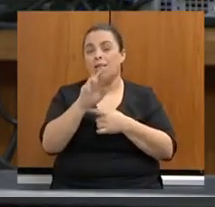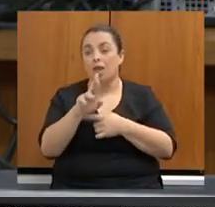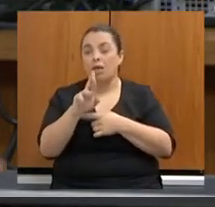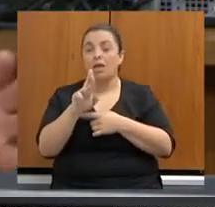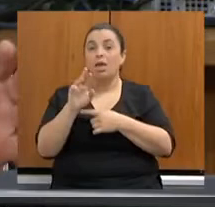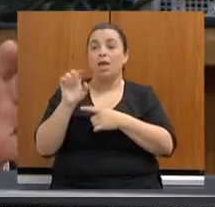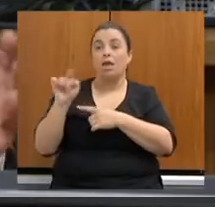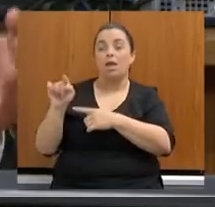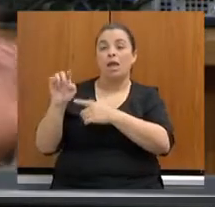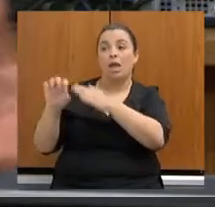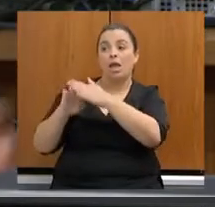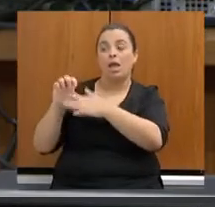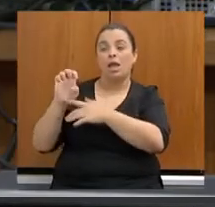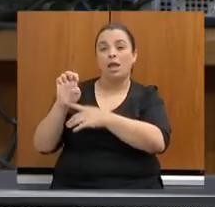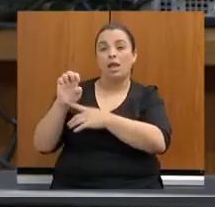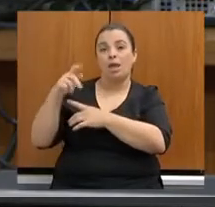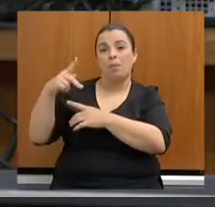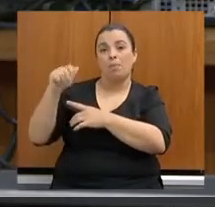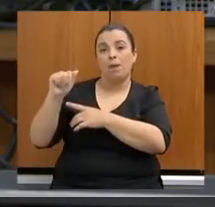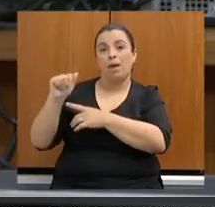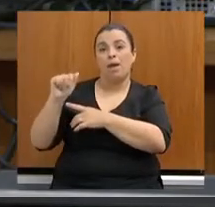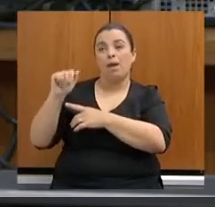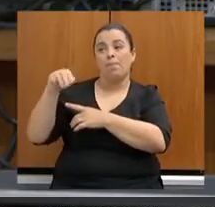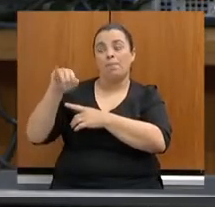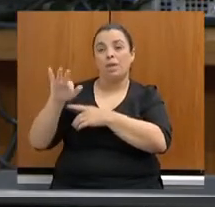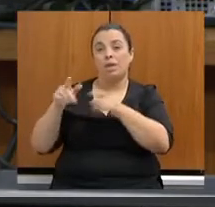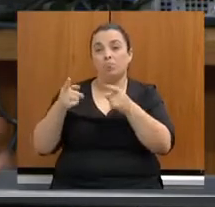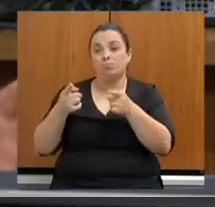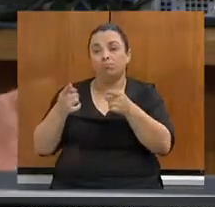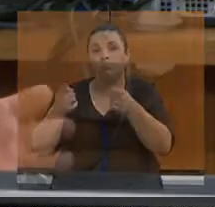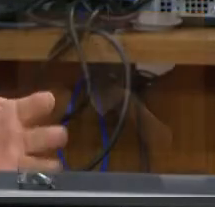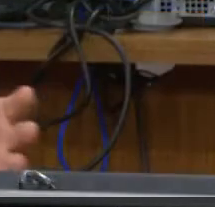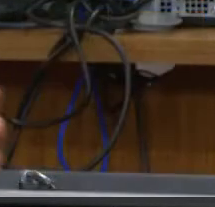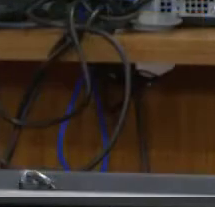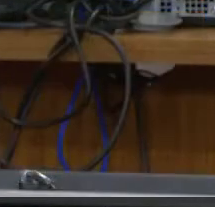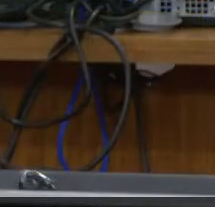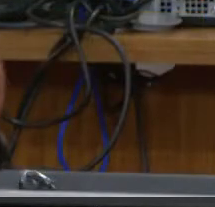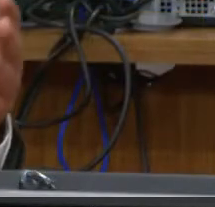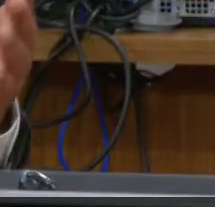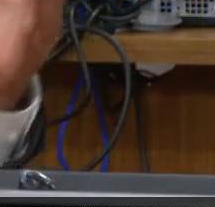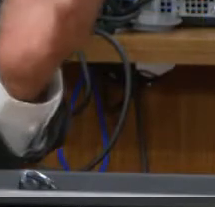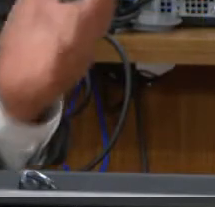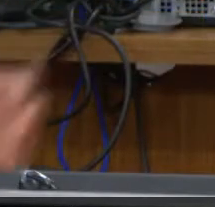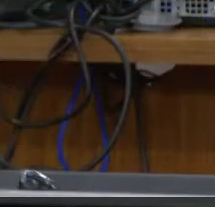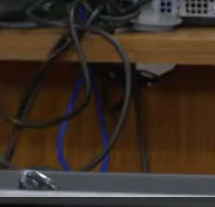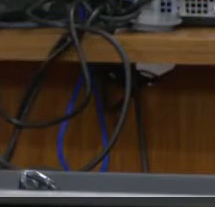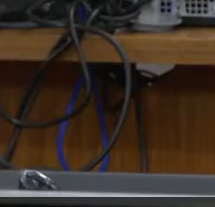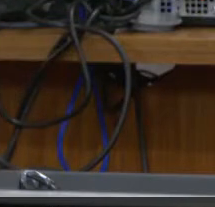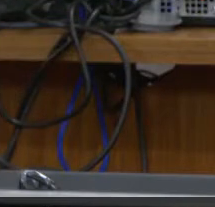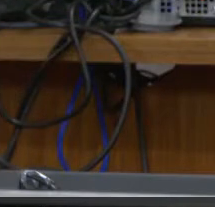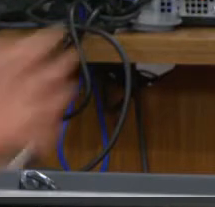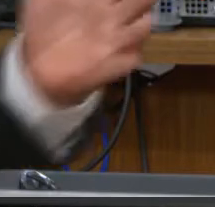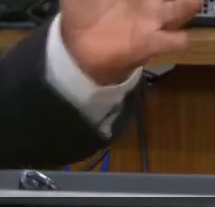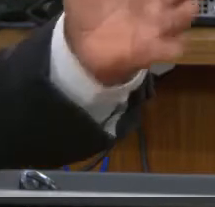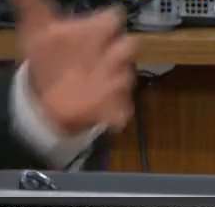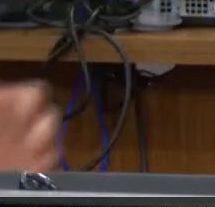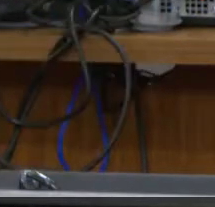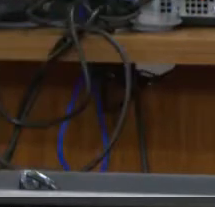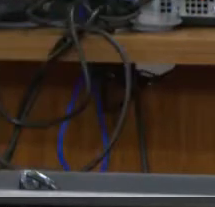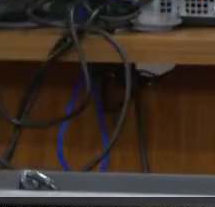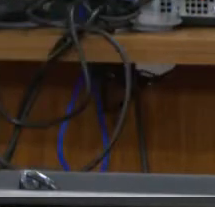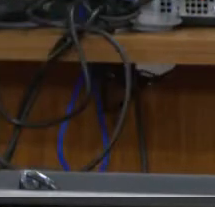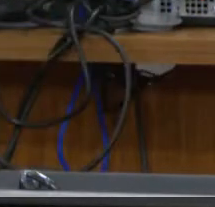é sabemos que isso aí é é um assunto às vezes político como tivemos